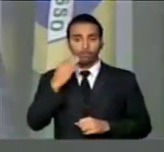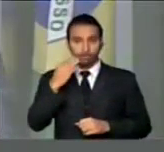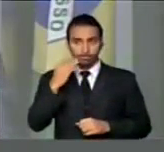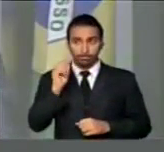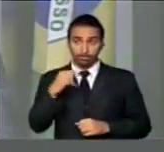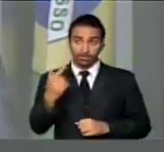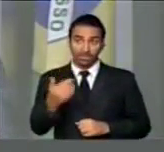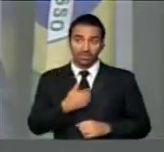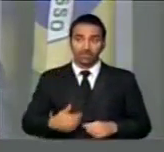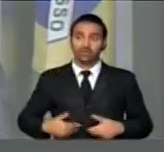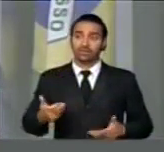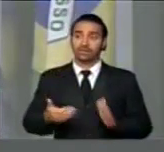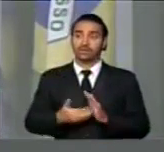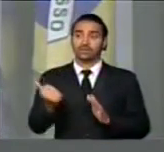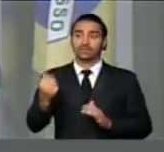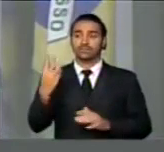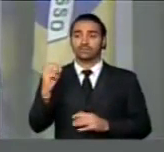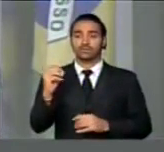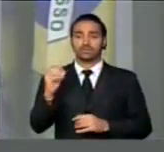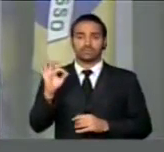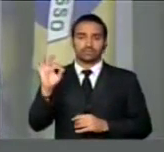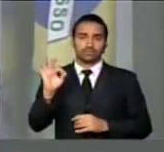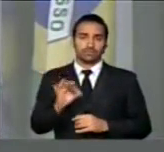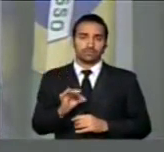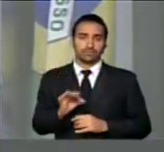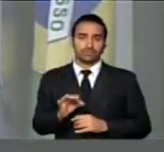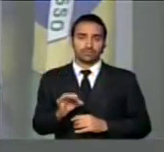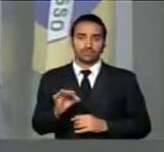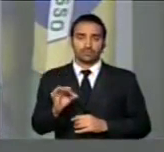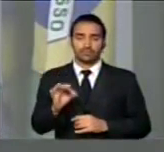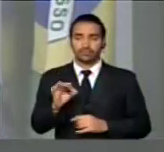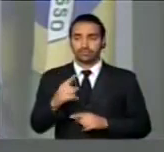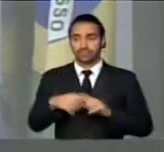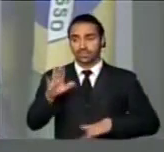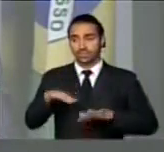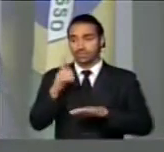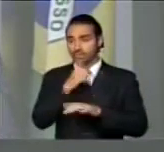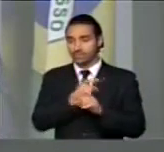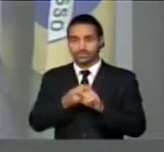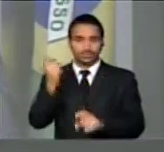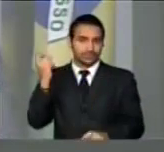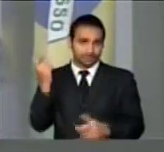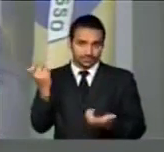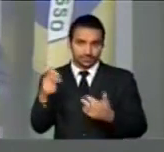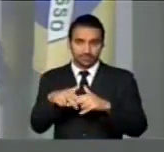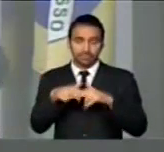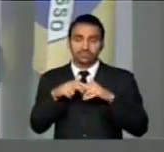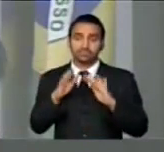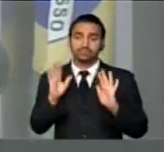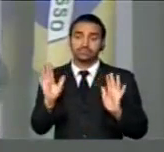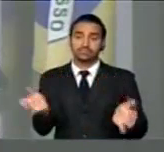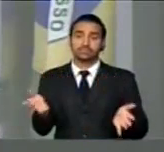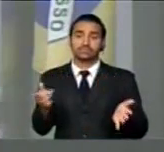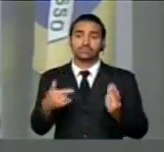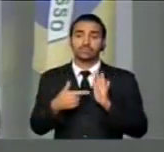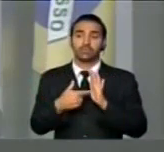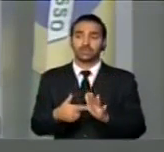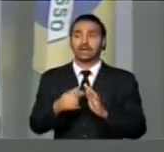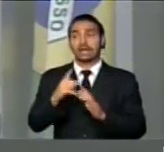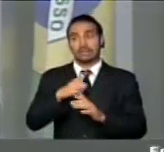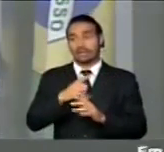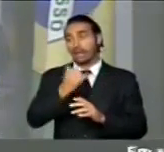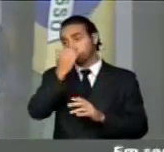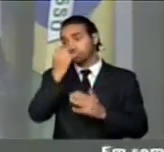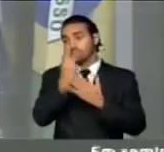queria deduzir 30 bilhões de possível frustração de receita, o que seria indicar já de antemão um déficit para o ano que